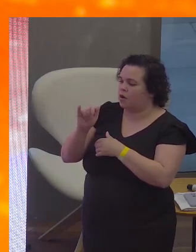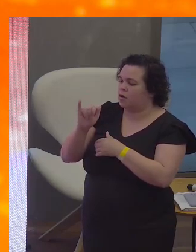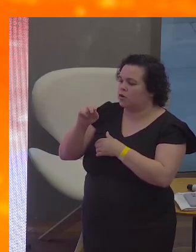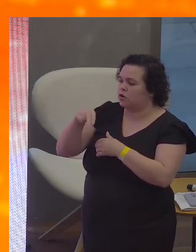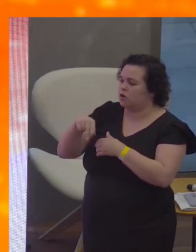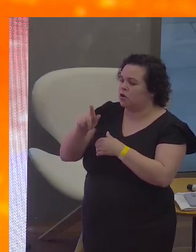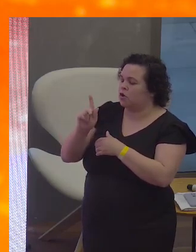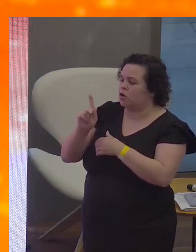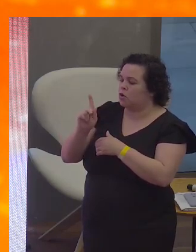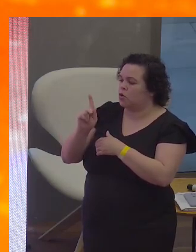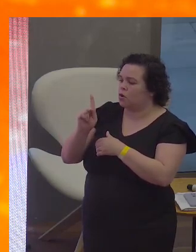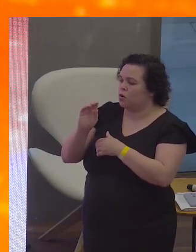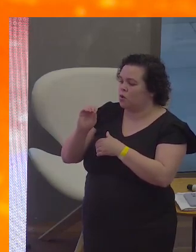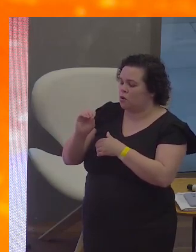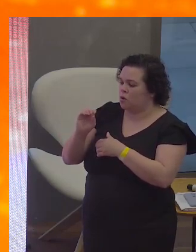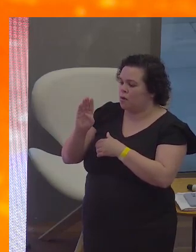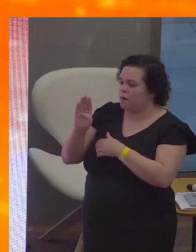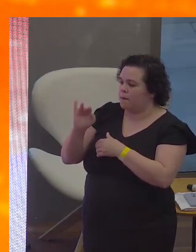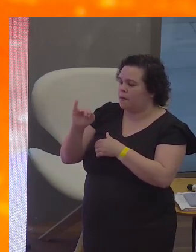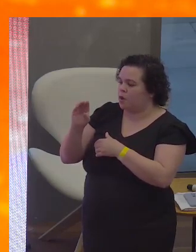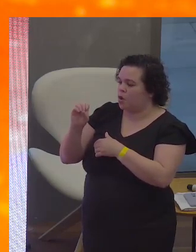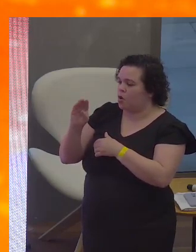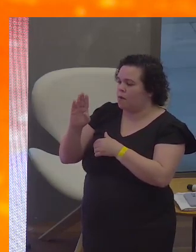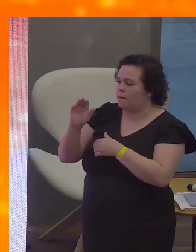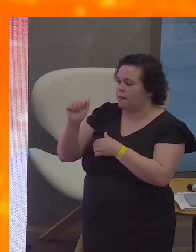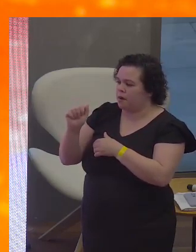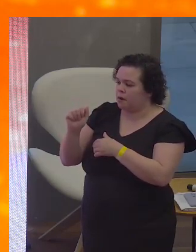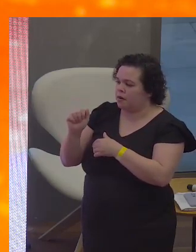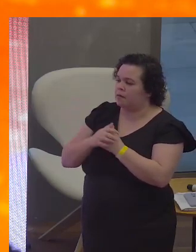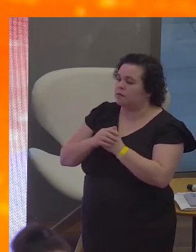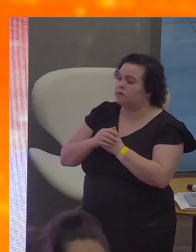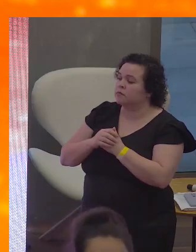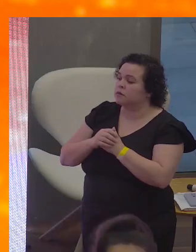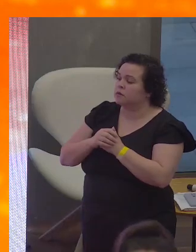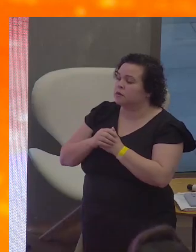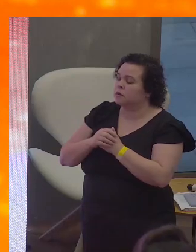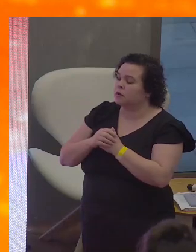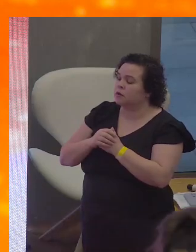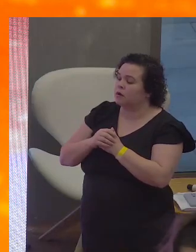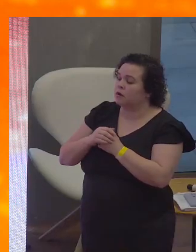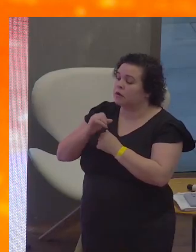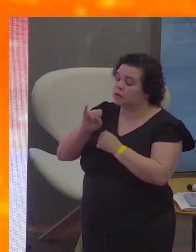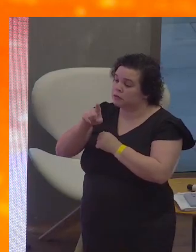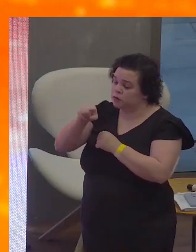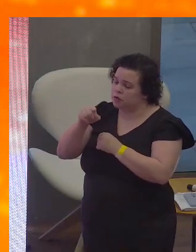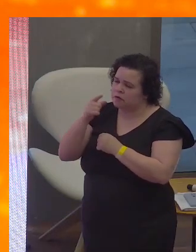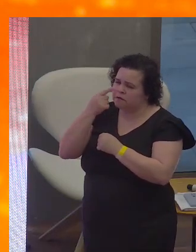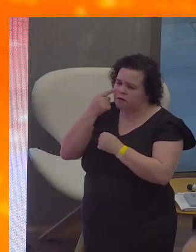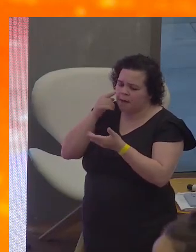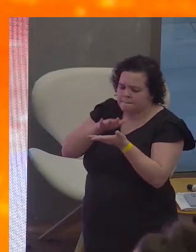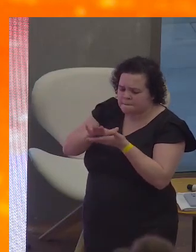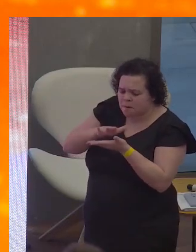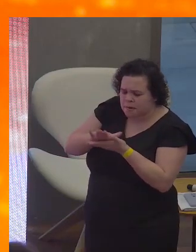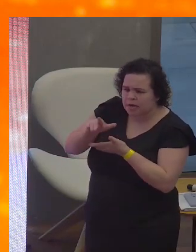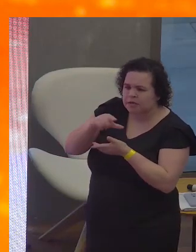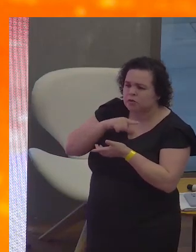Interessante que, quando você faz um olhar muito rápido e pega quantas publicações eu